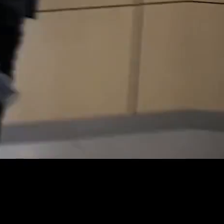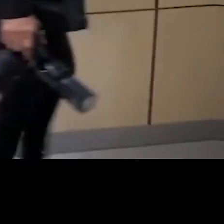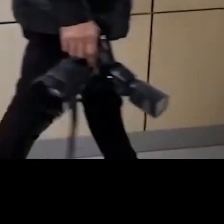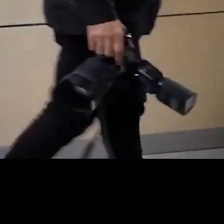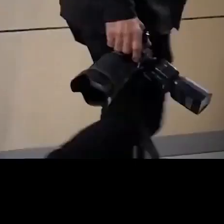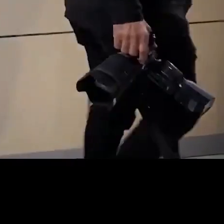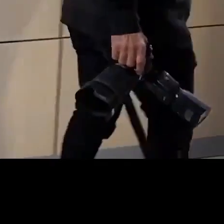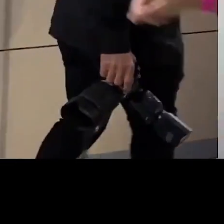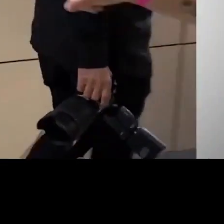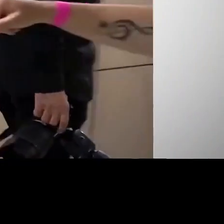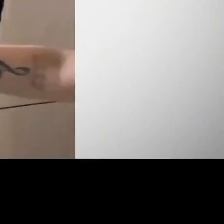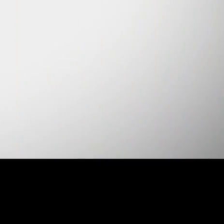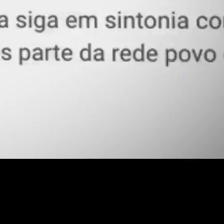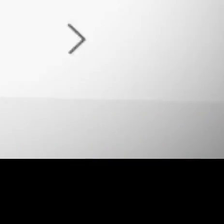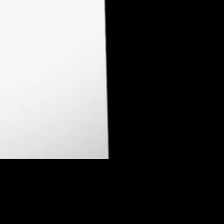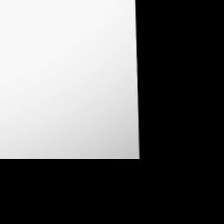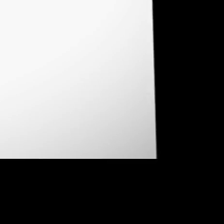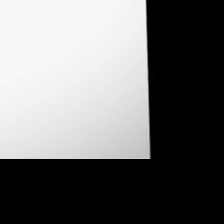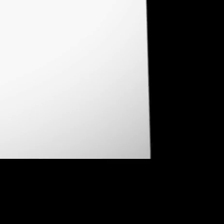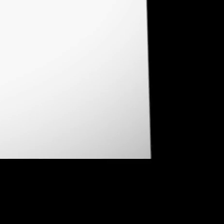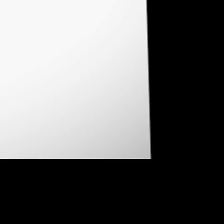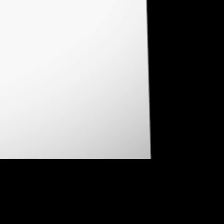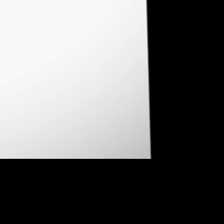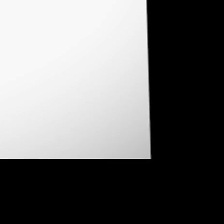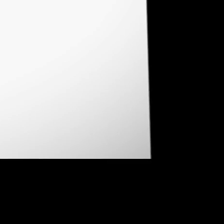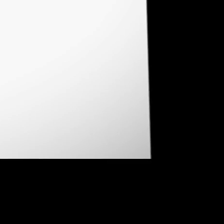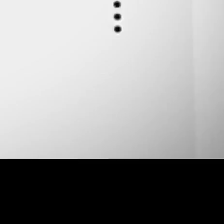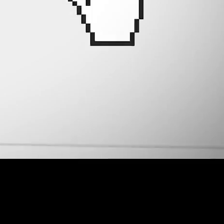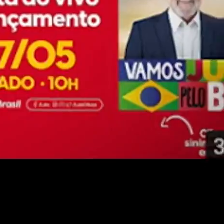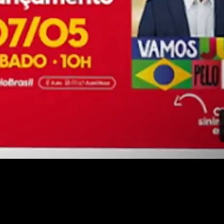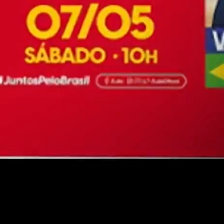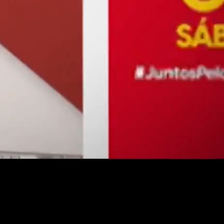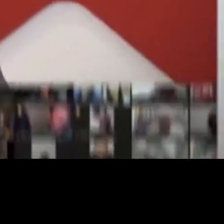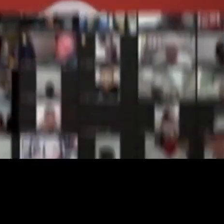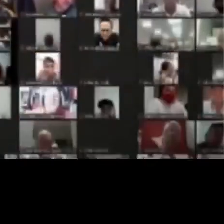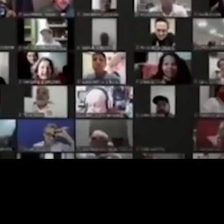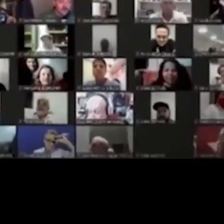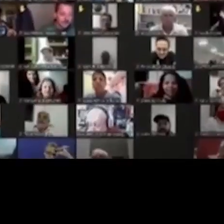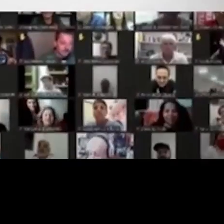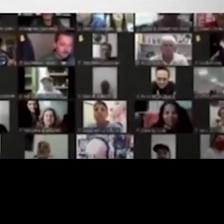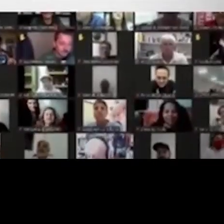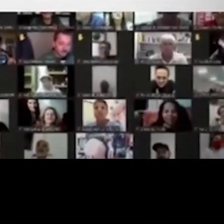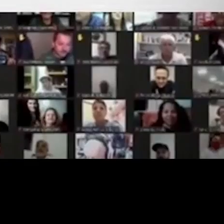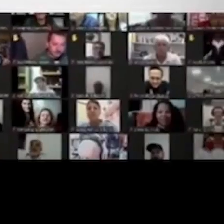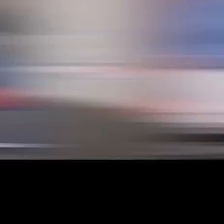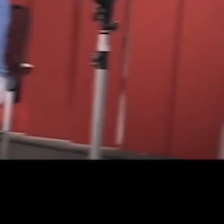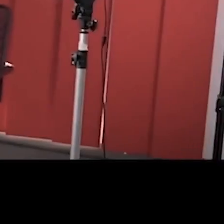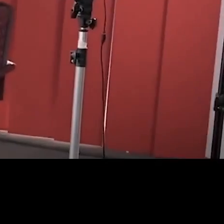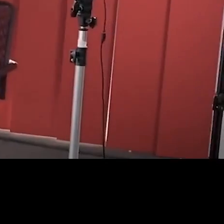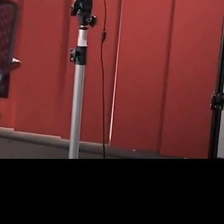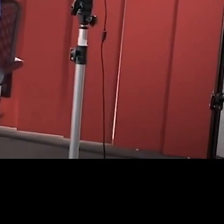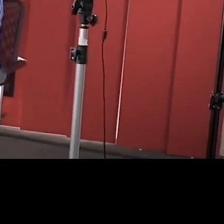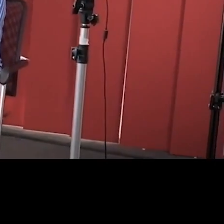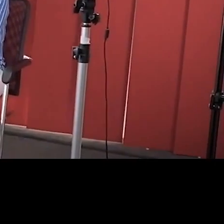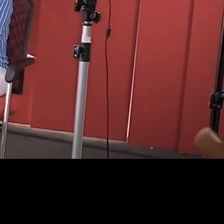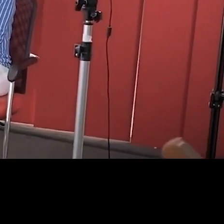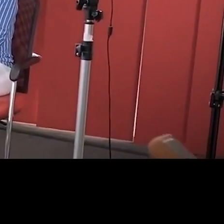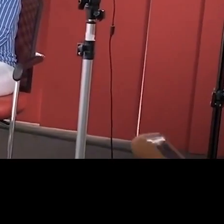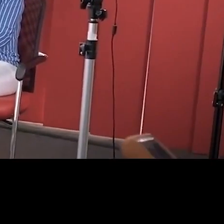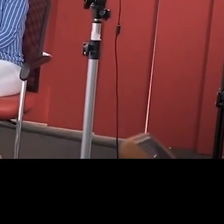gente. Para quem ainda não é, muito prazer. Fazemos parte da Rede Povo de Comunicação do PT.